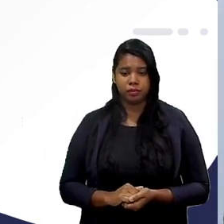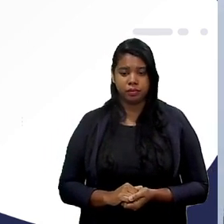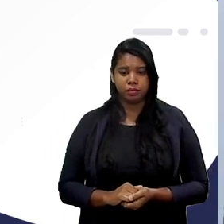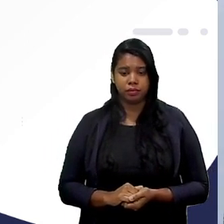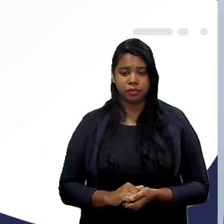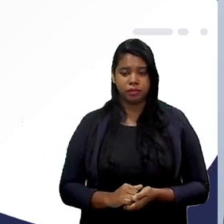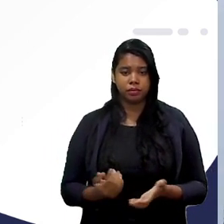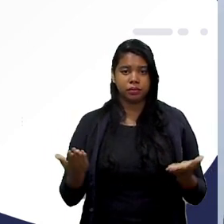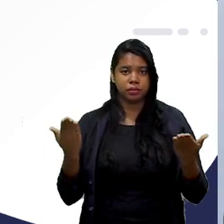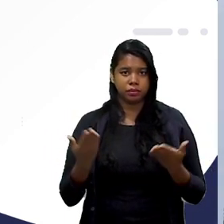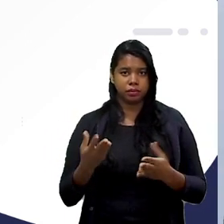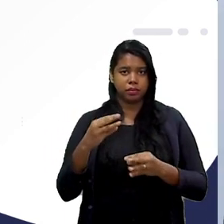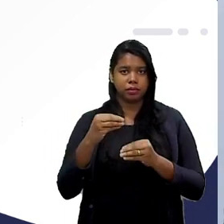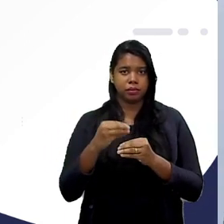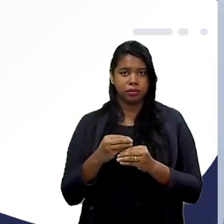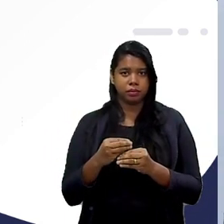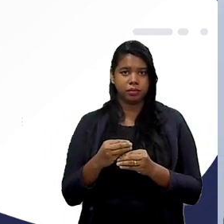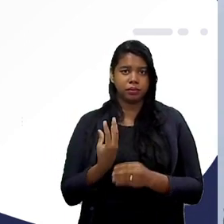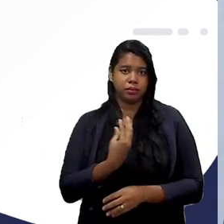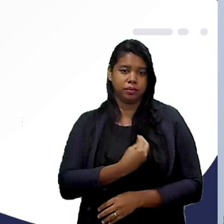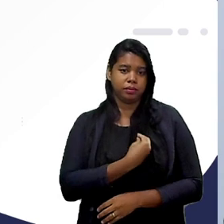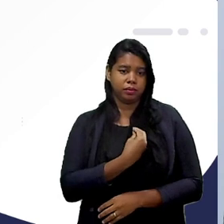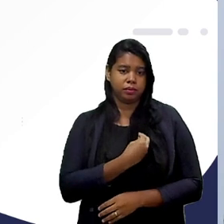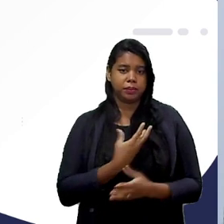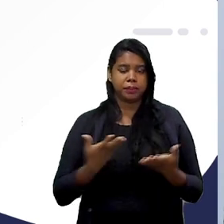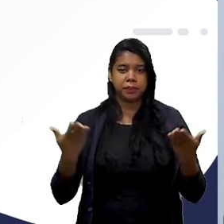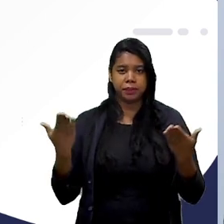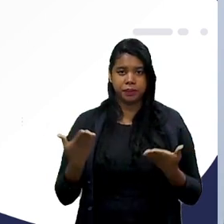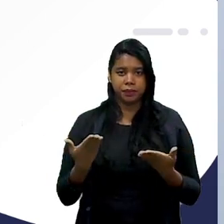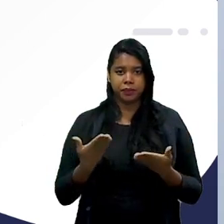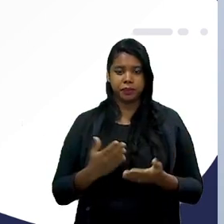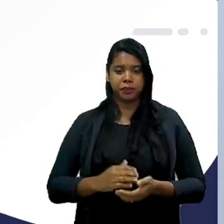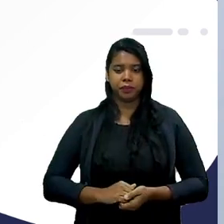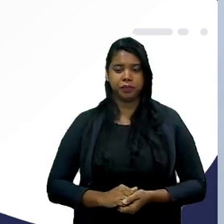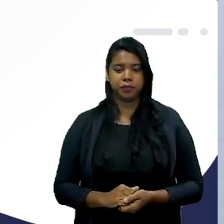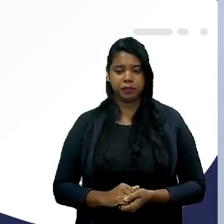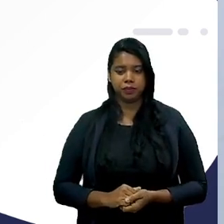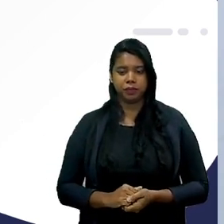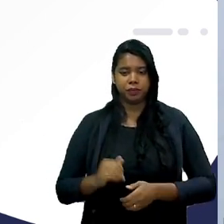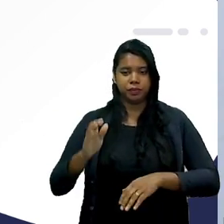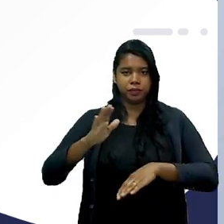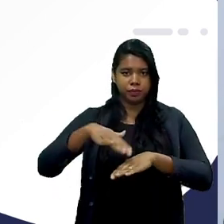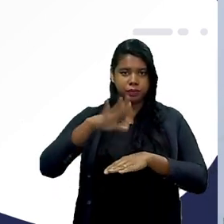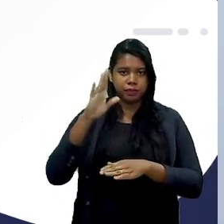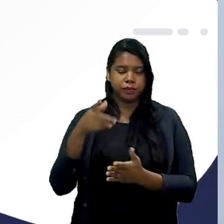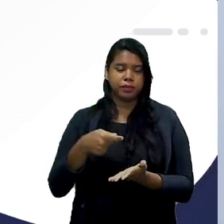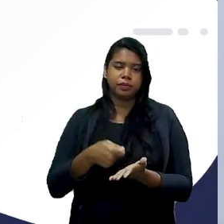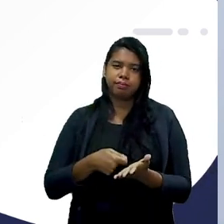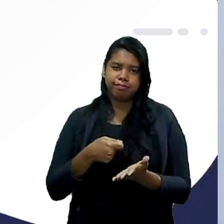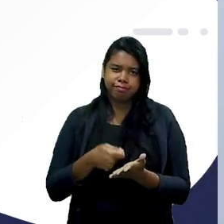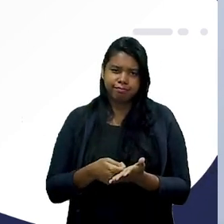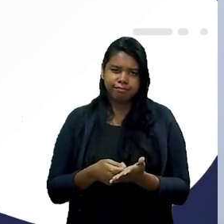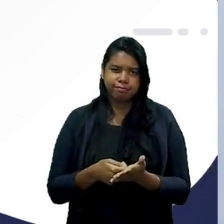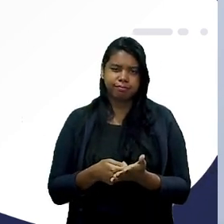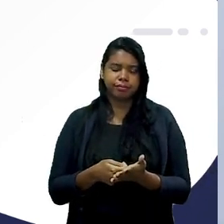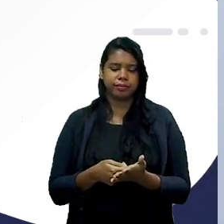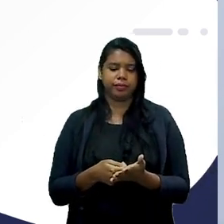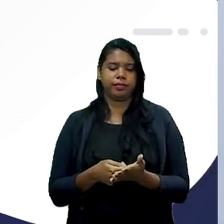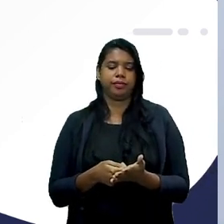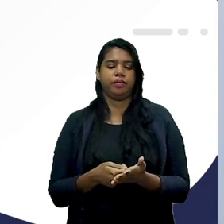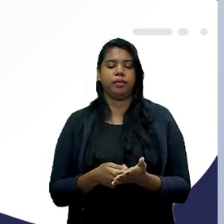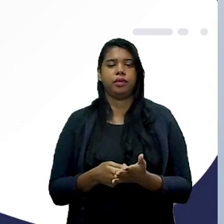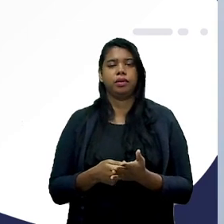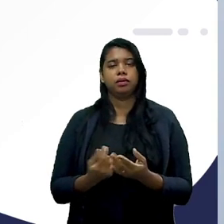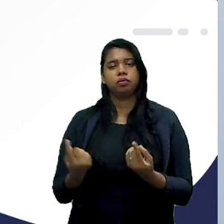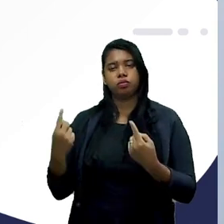Ora, no cenário que vivemos hoje, o consumidor é cada vez mais exigente. Existe uma